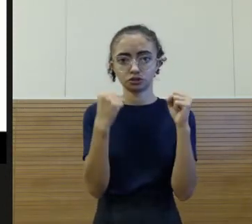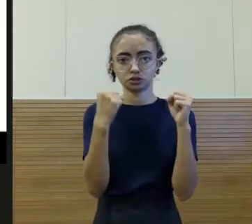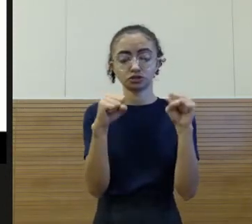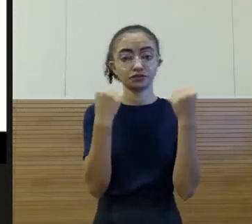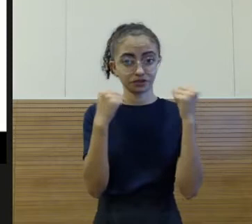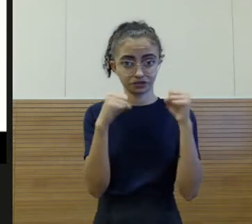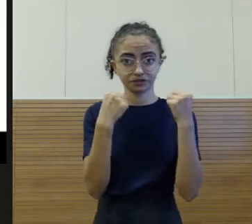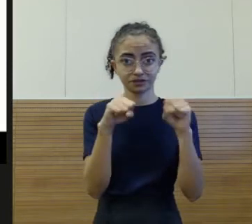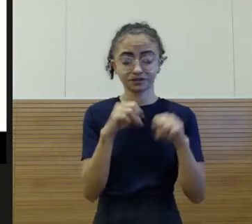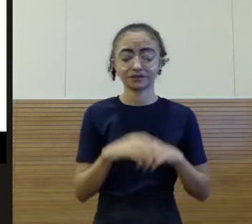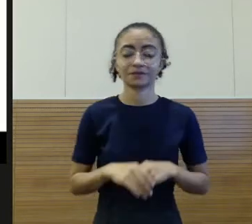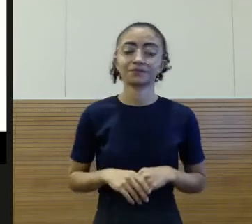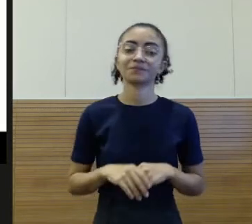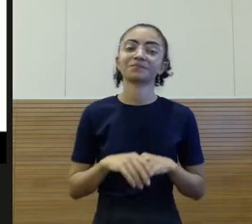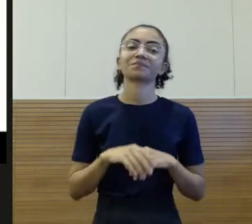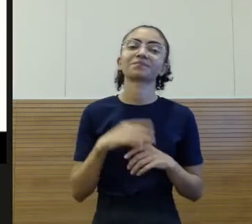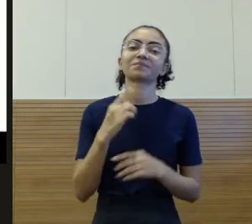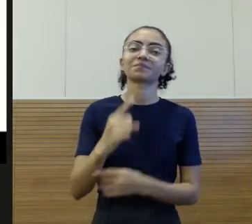E depois